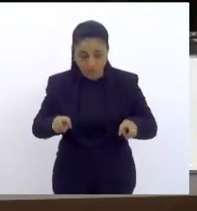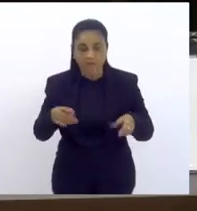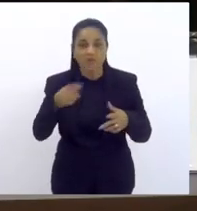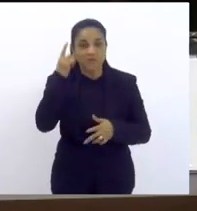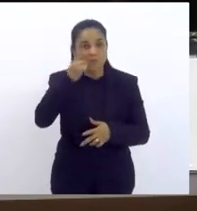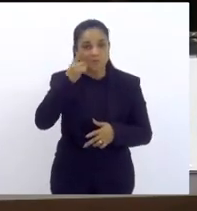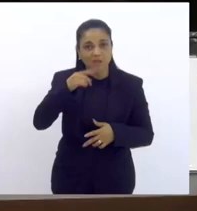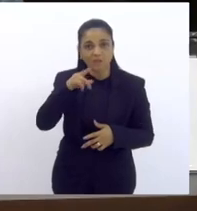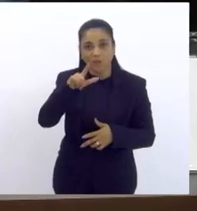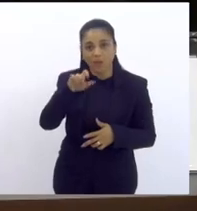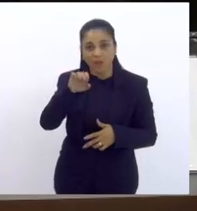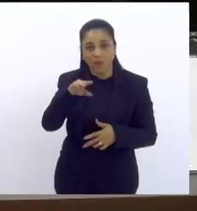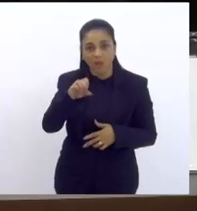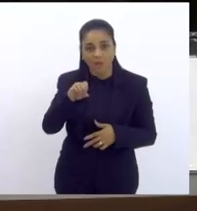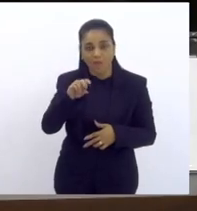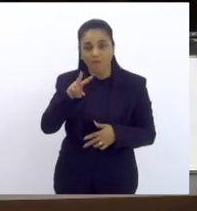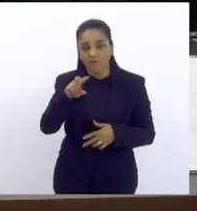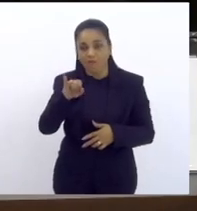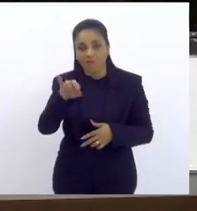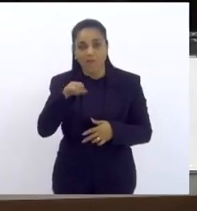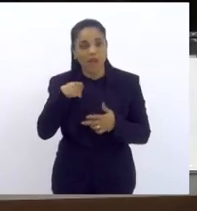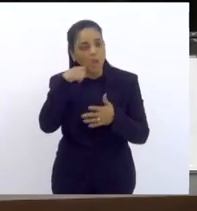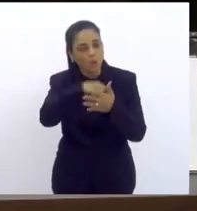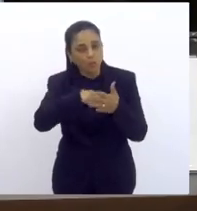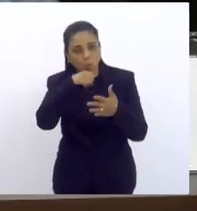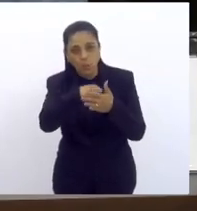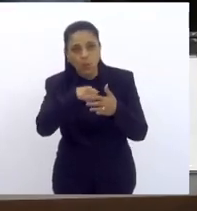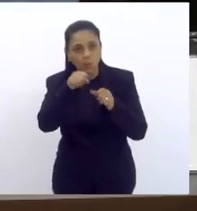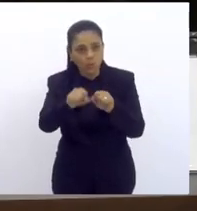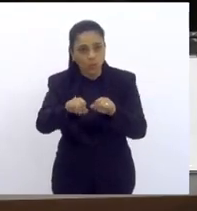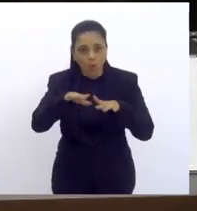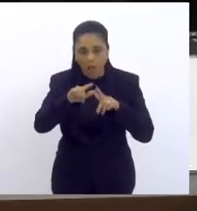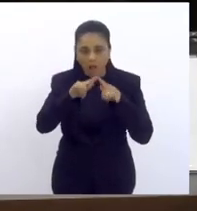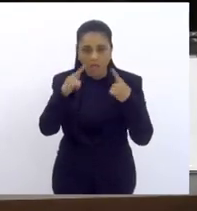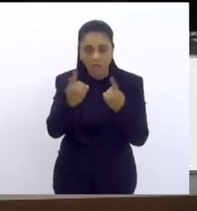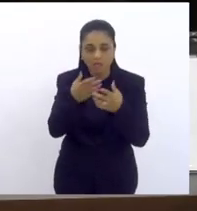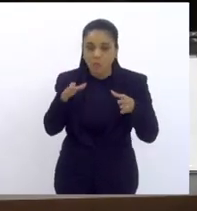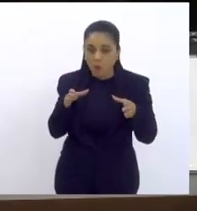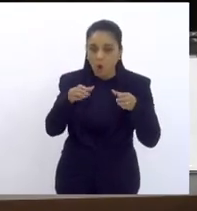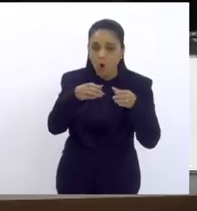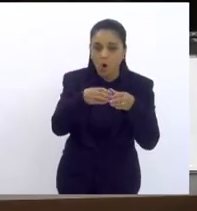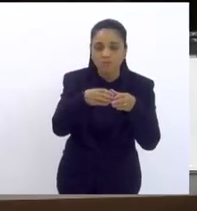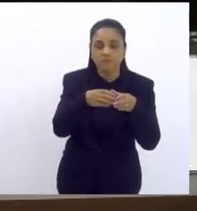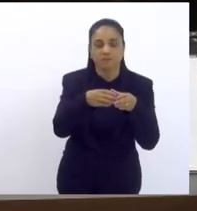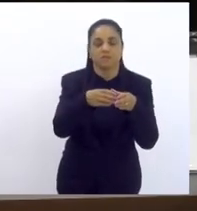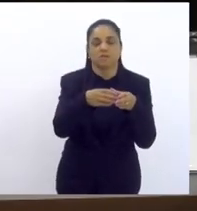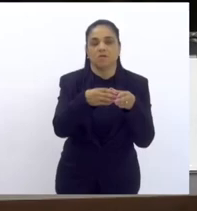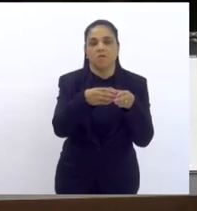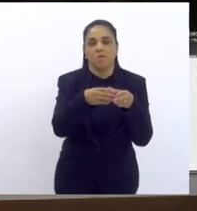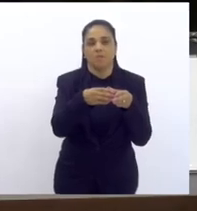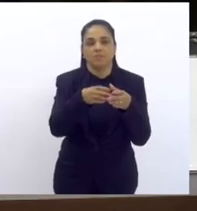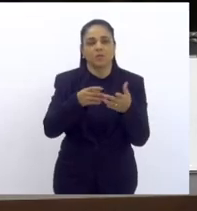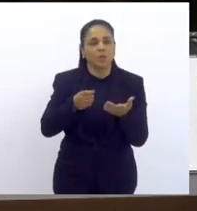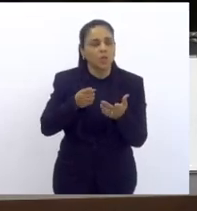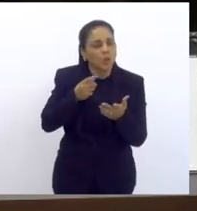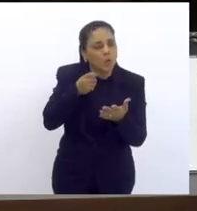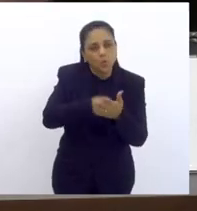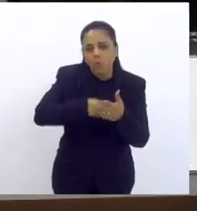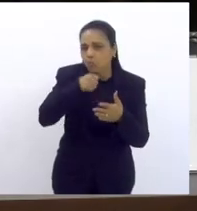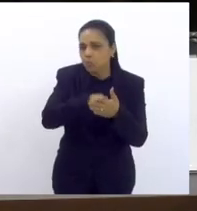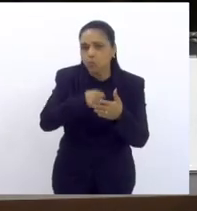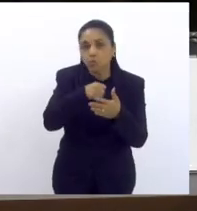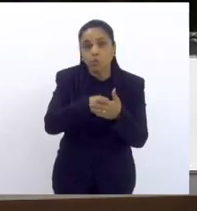Vieira olha quanto tempo se lutou na alérgica para se ter uma comissão permanente defesa dos animais graças a Deus agora